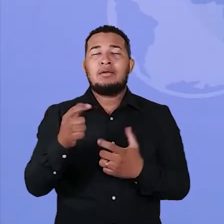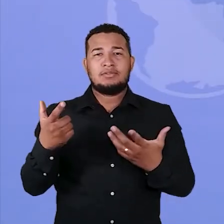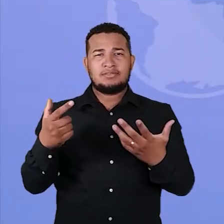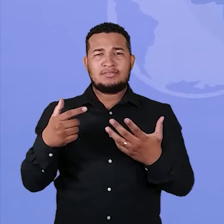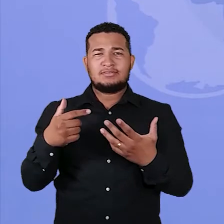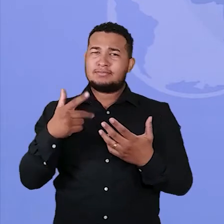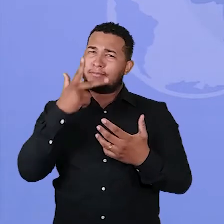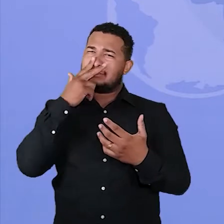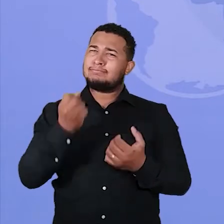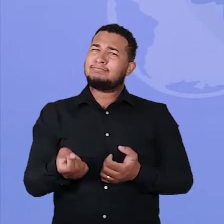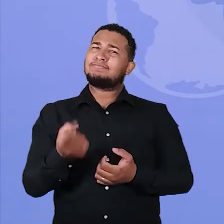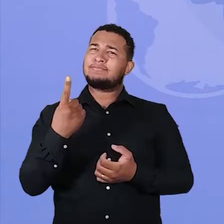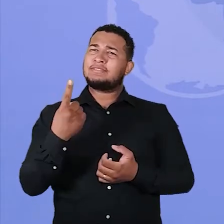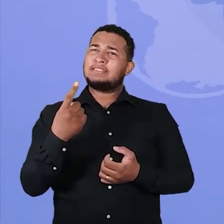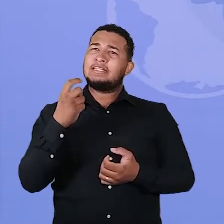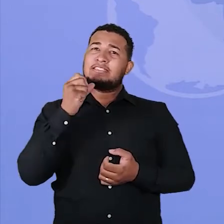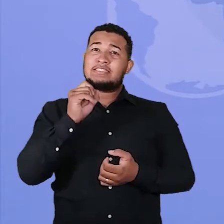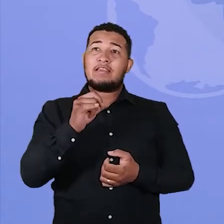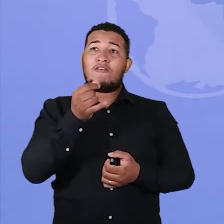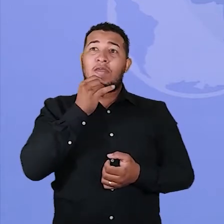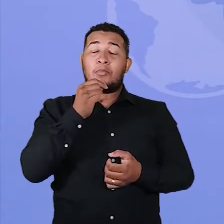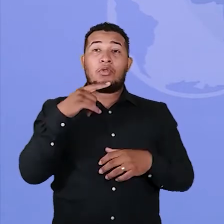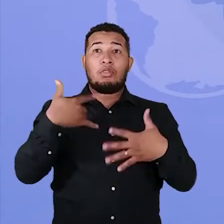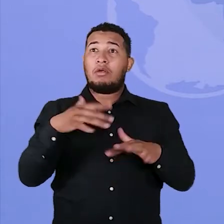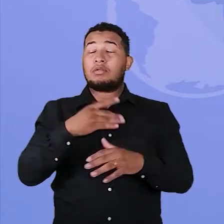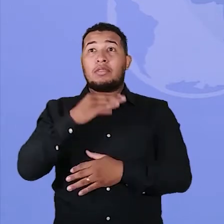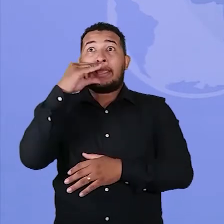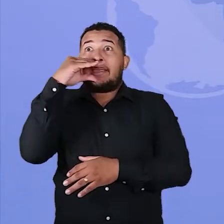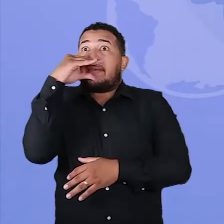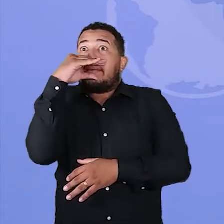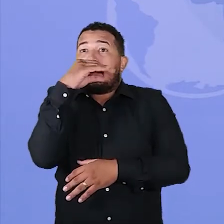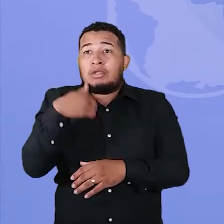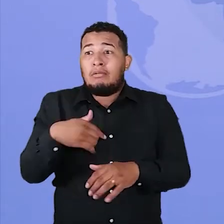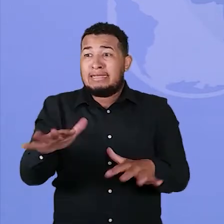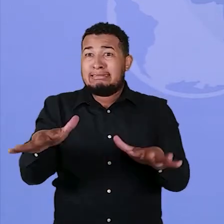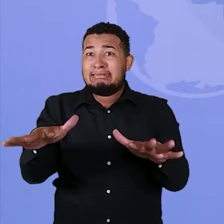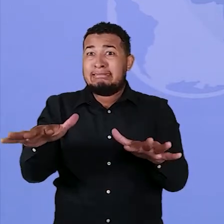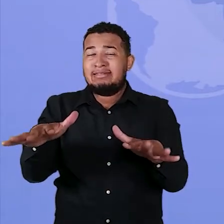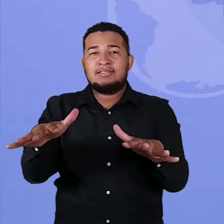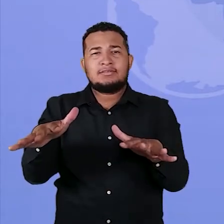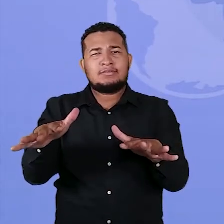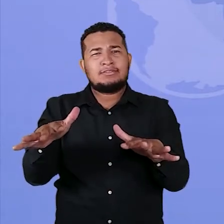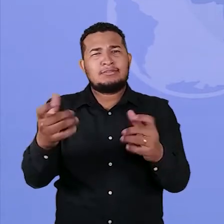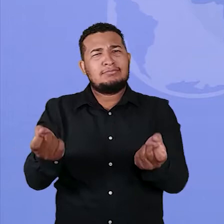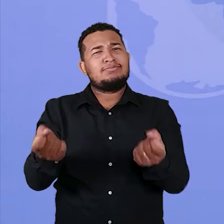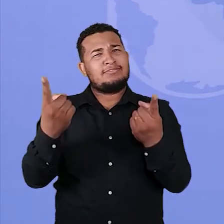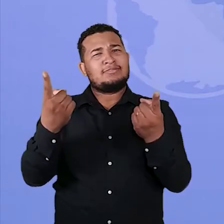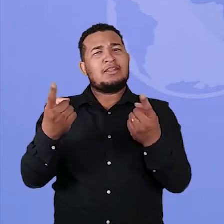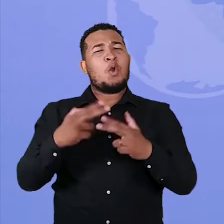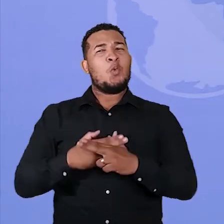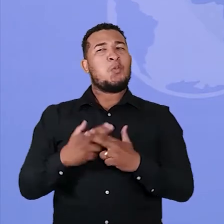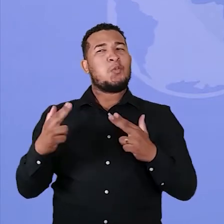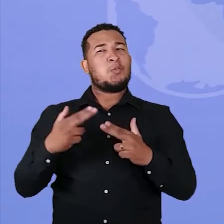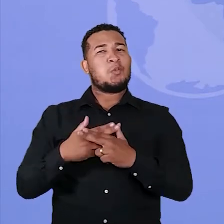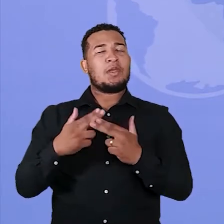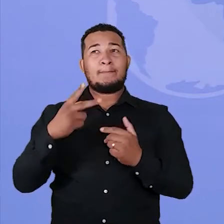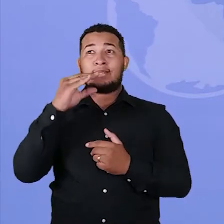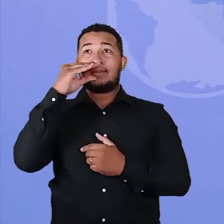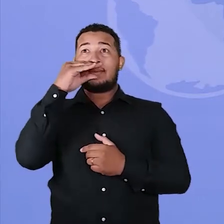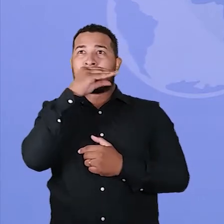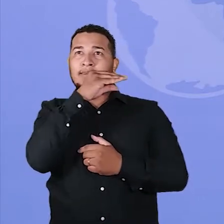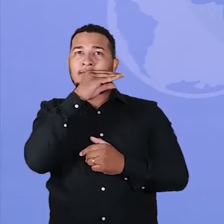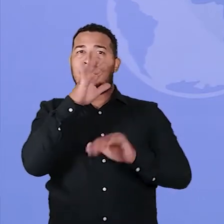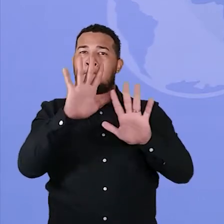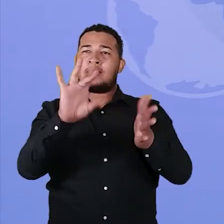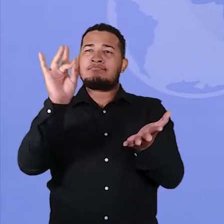falei até, né, estou todo tremendo, se eu não usasse a palavra frio, estou tremendo aqui. Ora, eu estou usando uma ironia. Eu estou falando